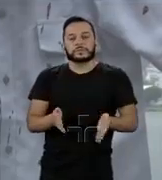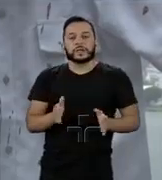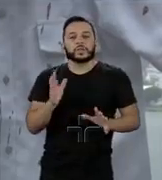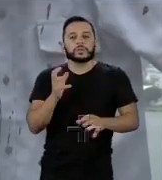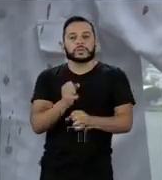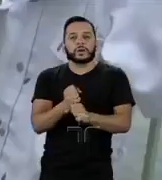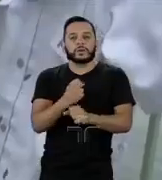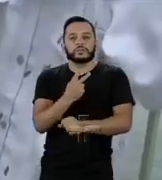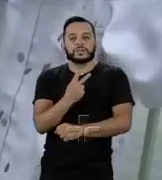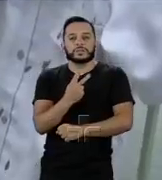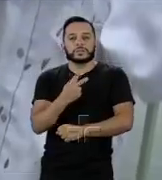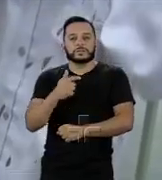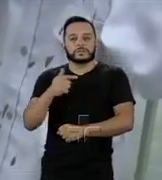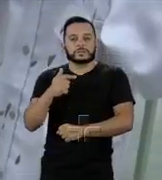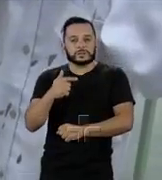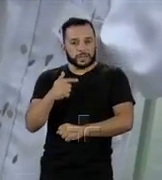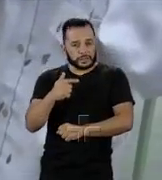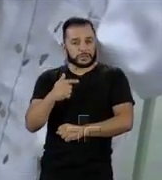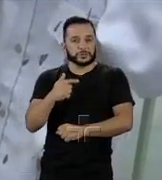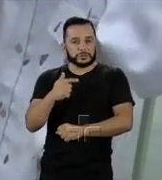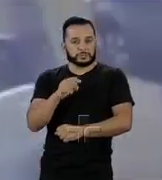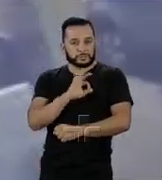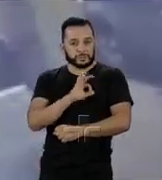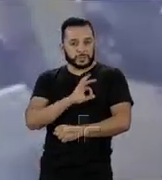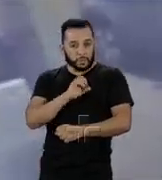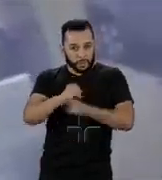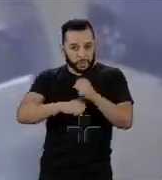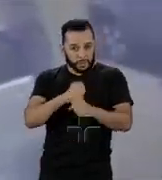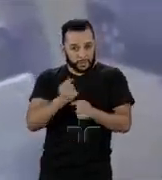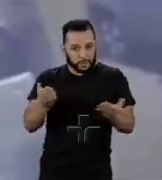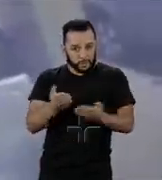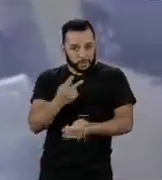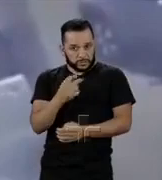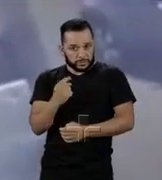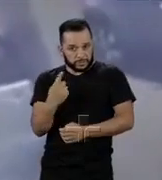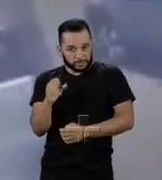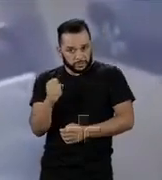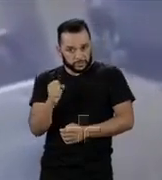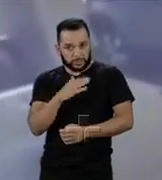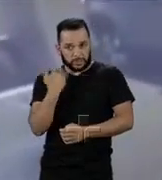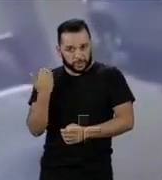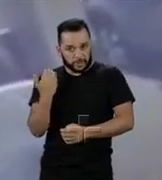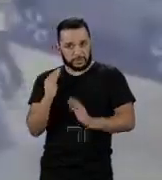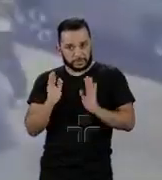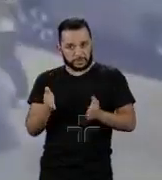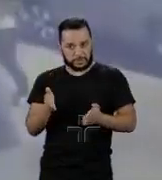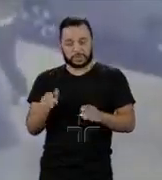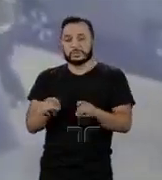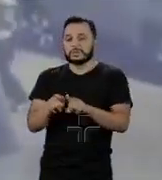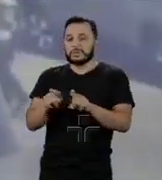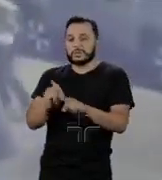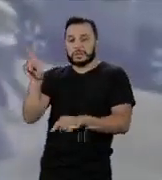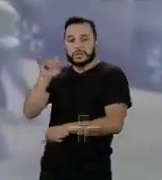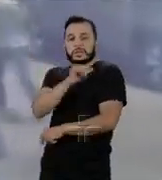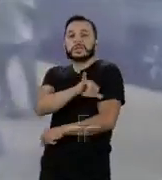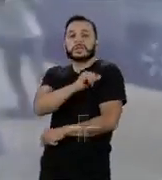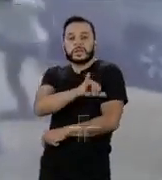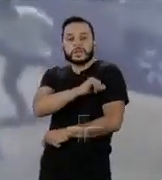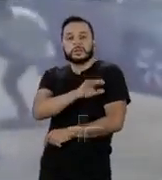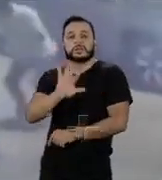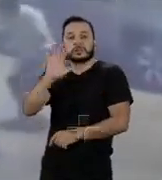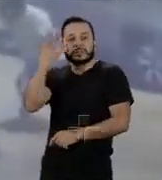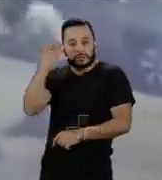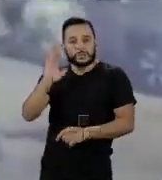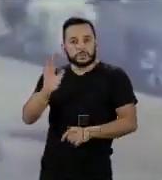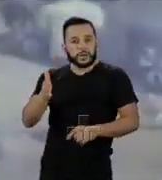27º policial militar morto no Rio só neste ano. Em uma outra tentativa de assalto, na Zona Norte carioca, policiais